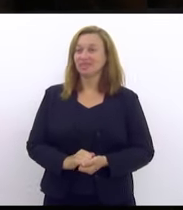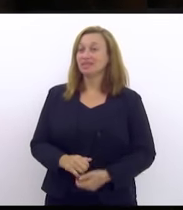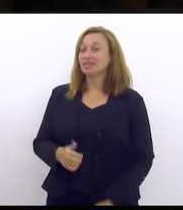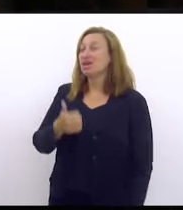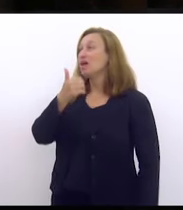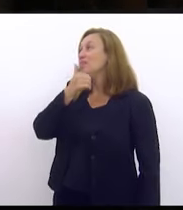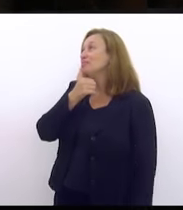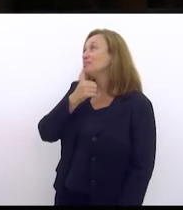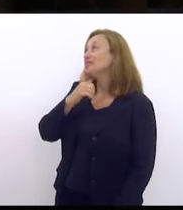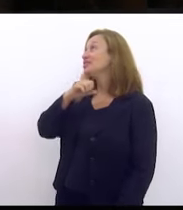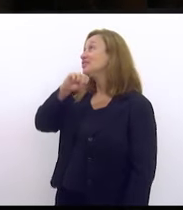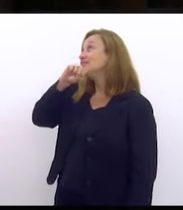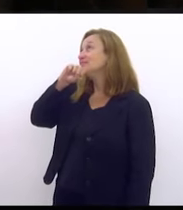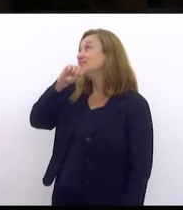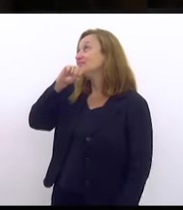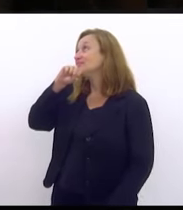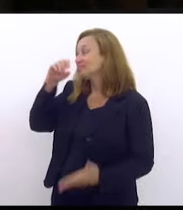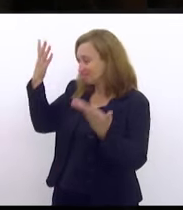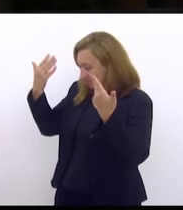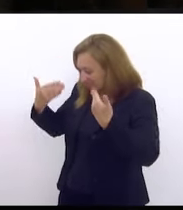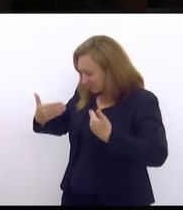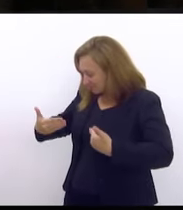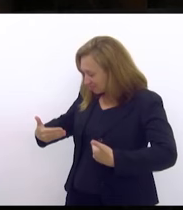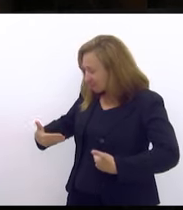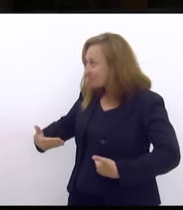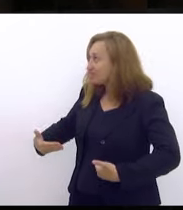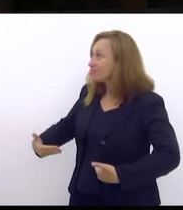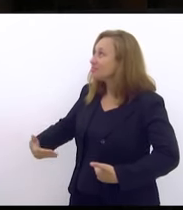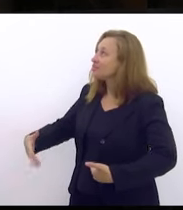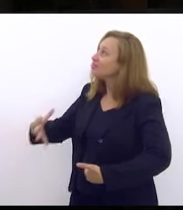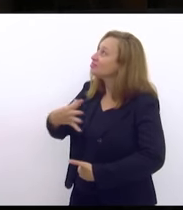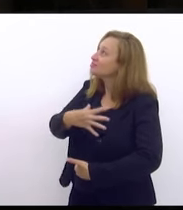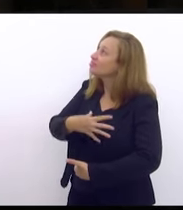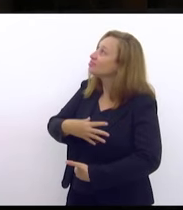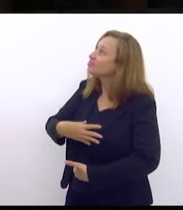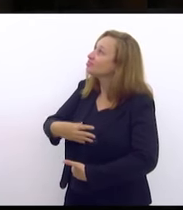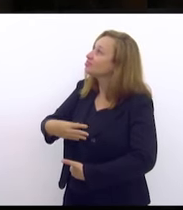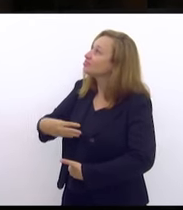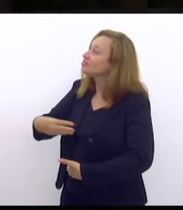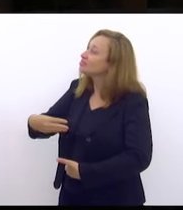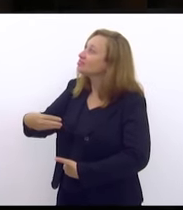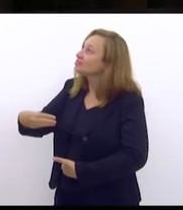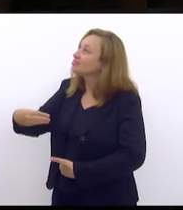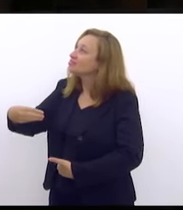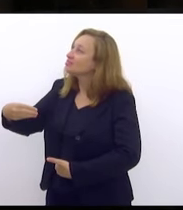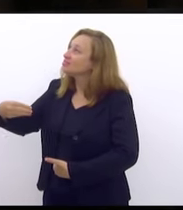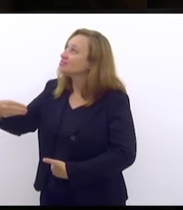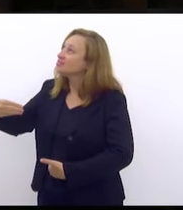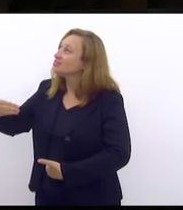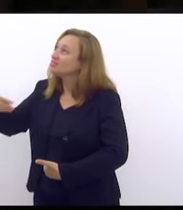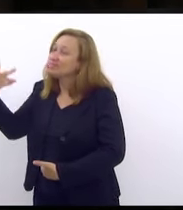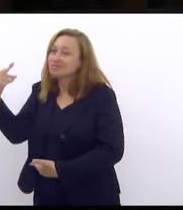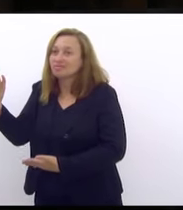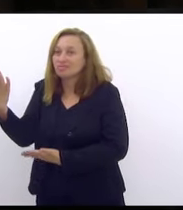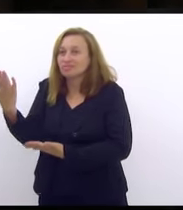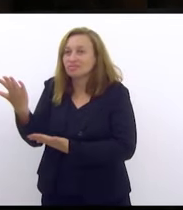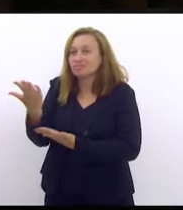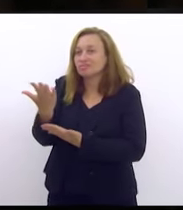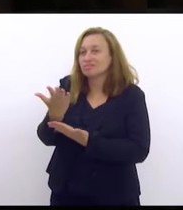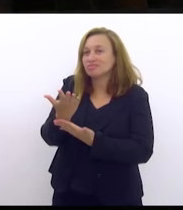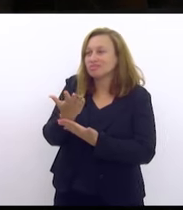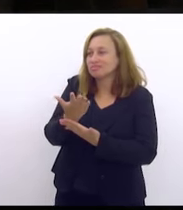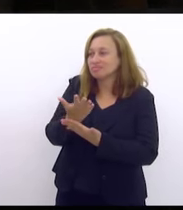Mãe, eis aqui sou teu filho, nos teus braços